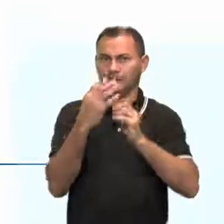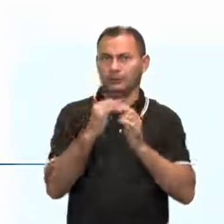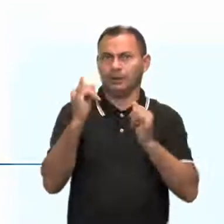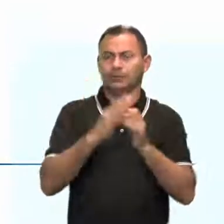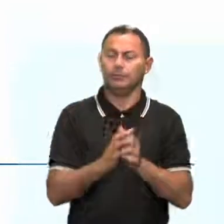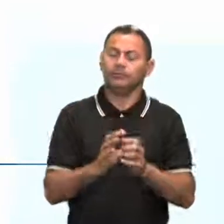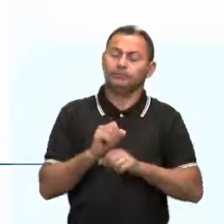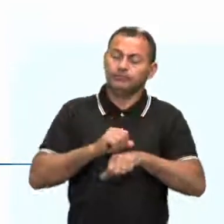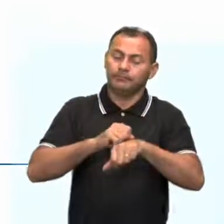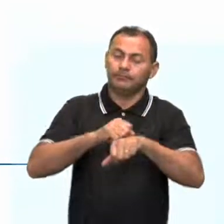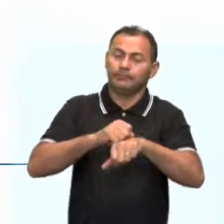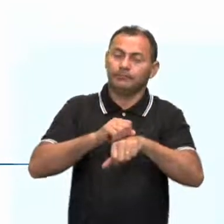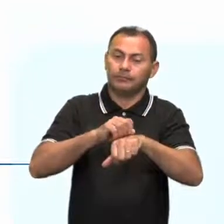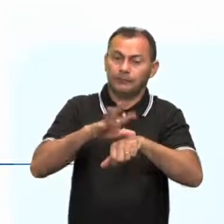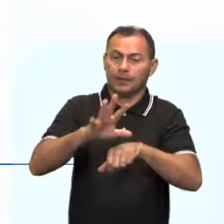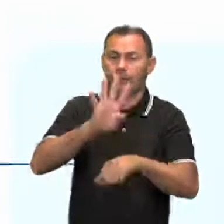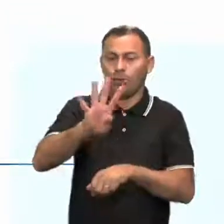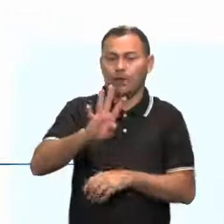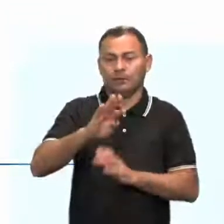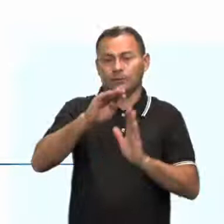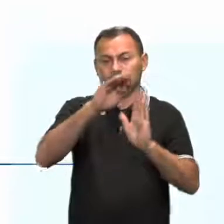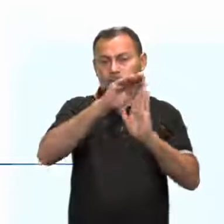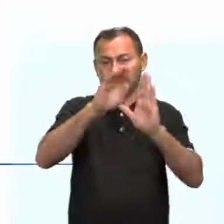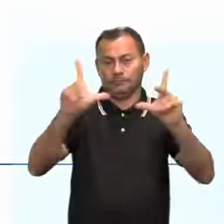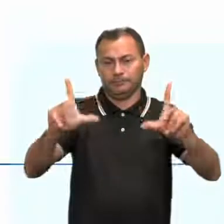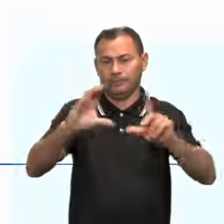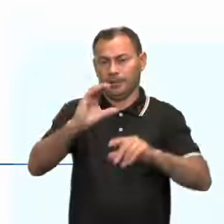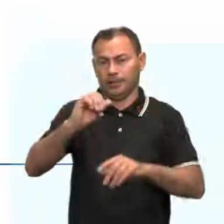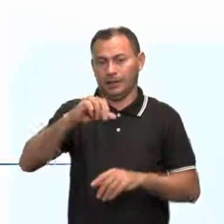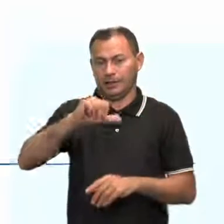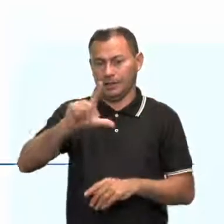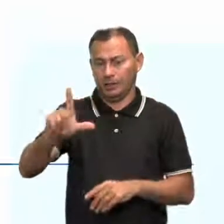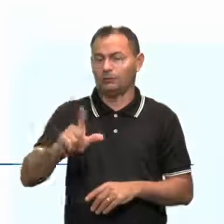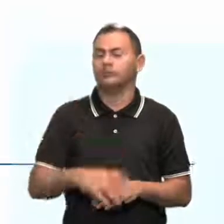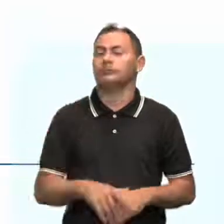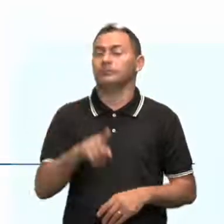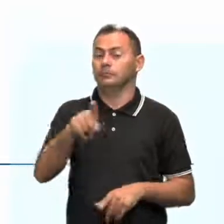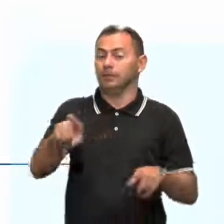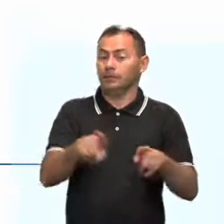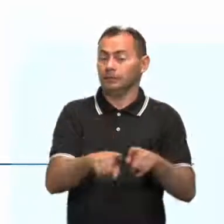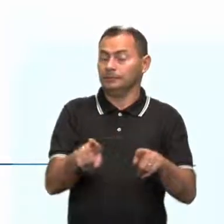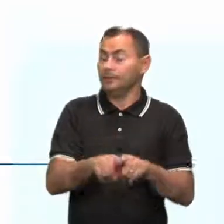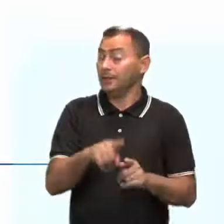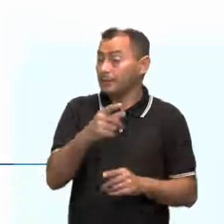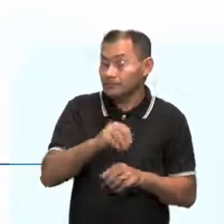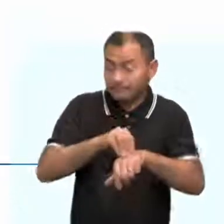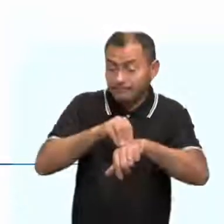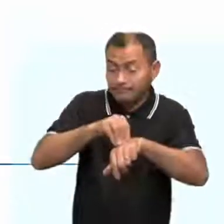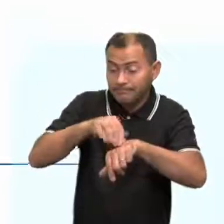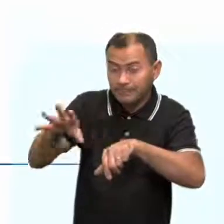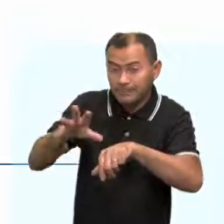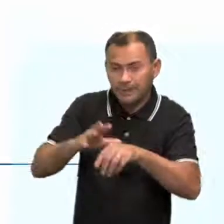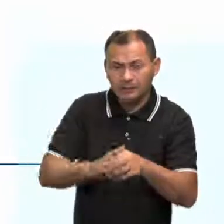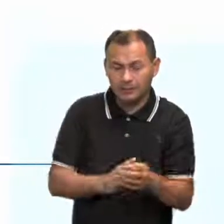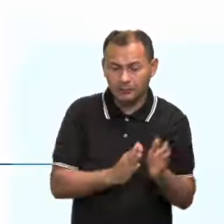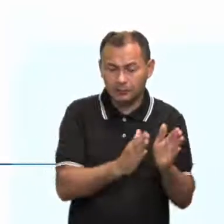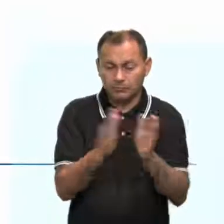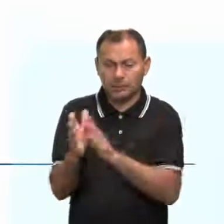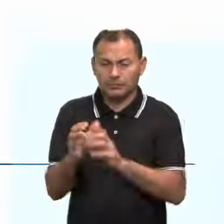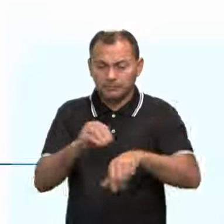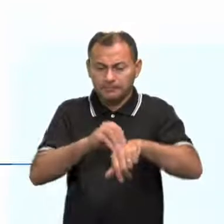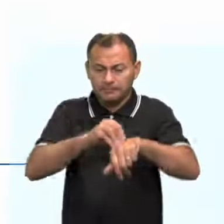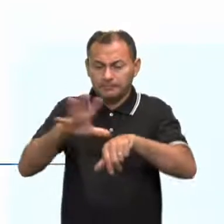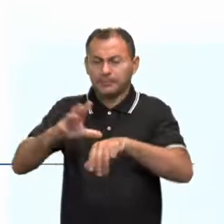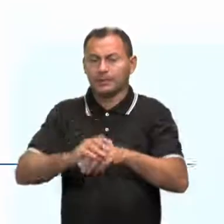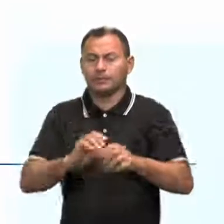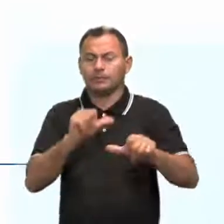4 canais. E além disso, você também é obrigado, se você não transmitir, não passar a sua transmissão